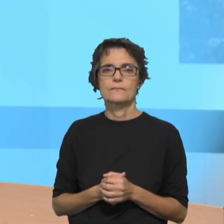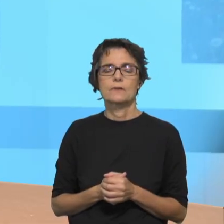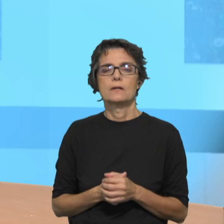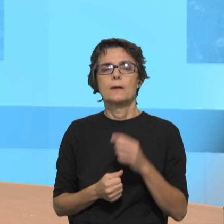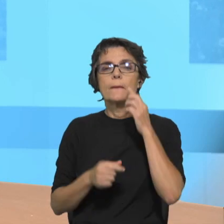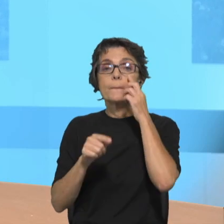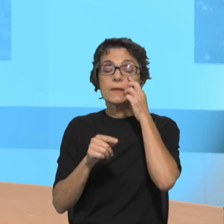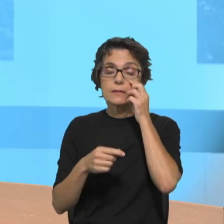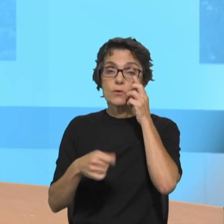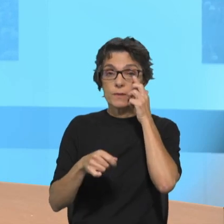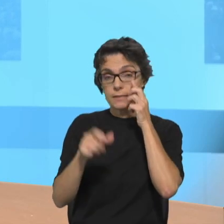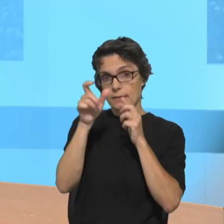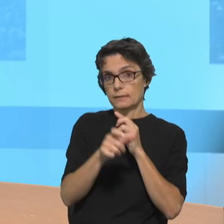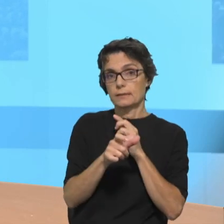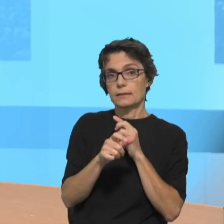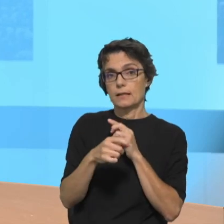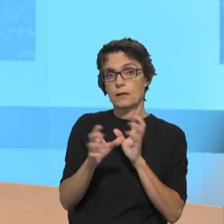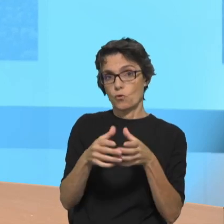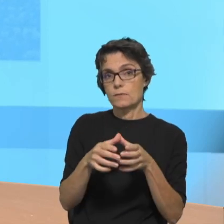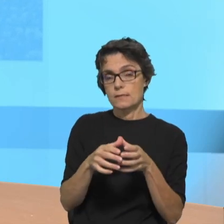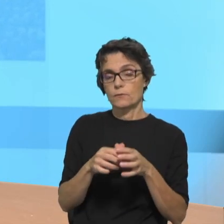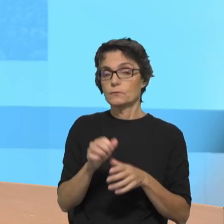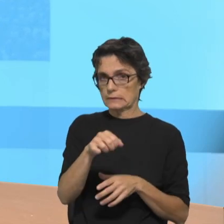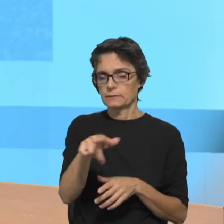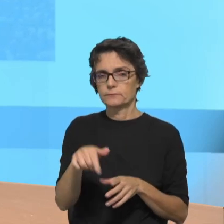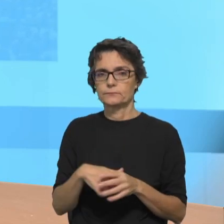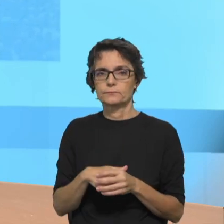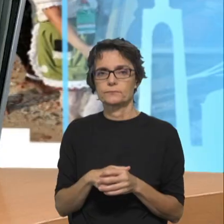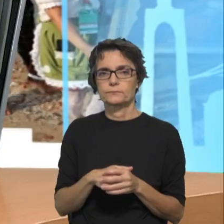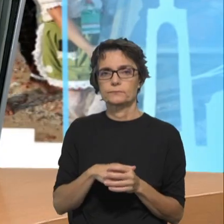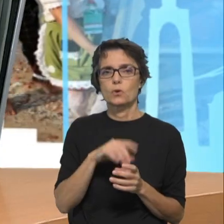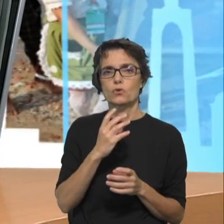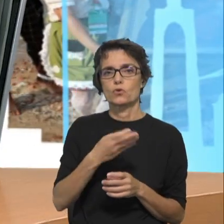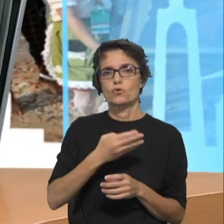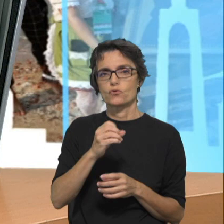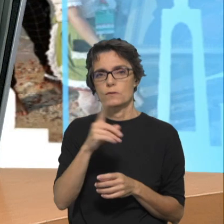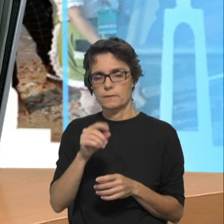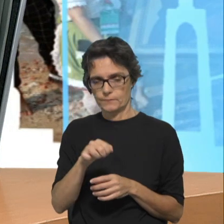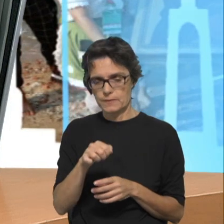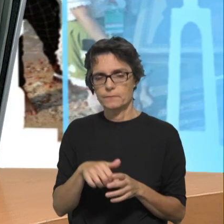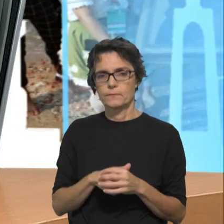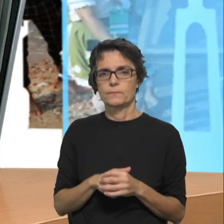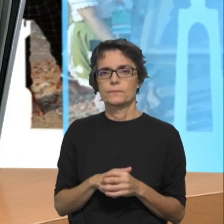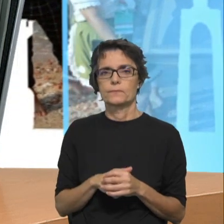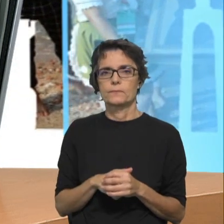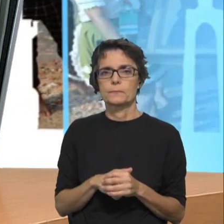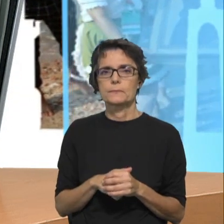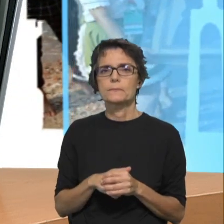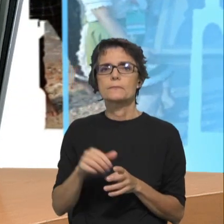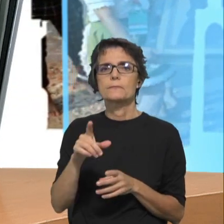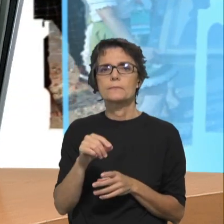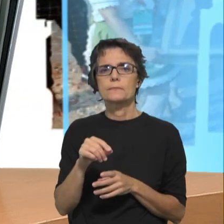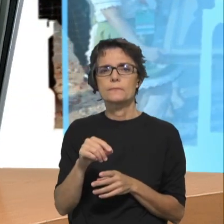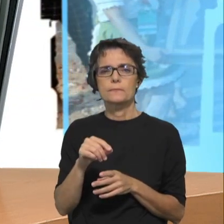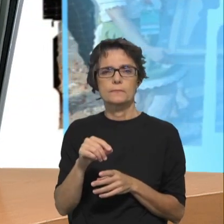comissão, exatamente, onde se inclui este tema da pastoral e que abre, isto vai estar presente o encontro todo, como